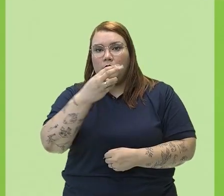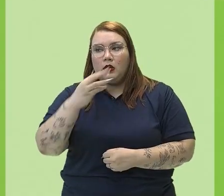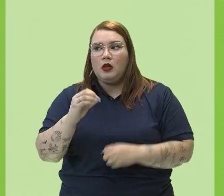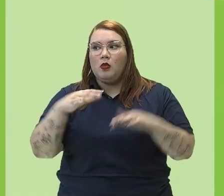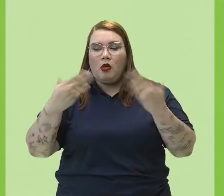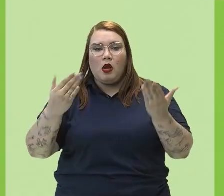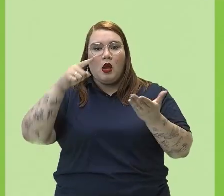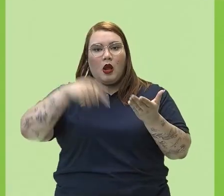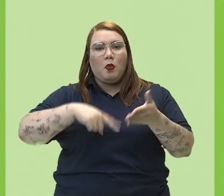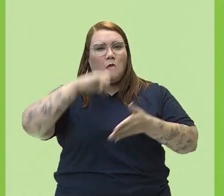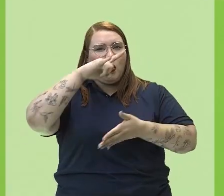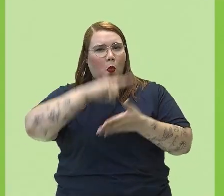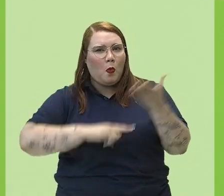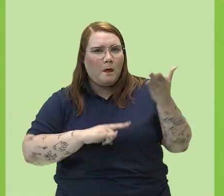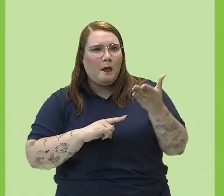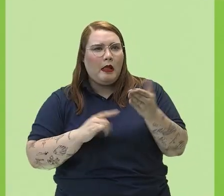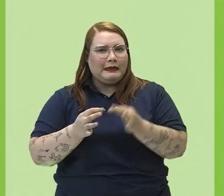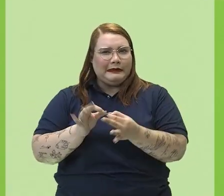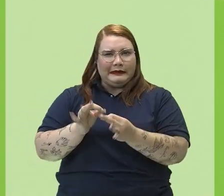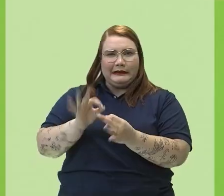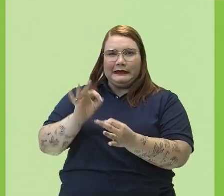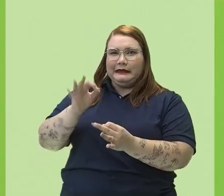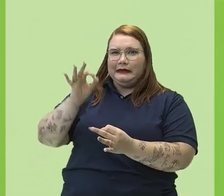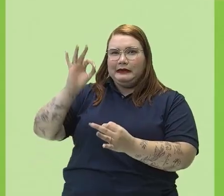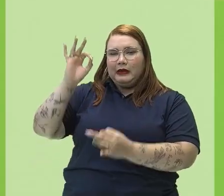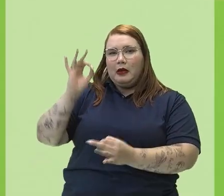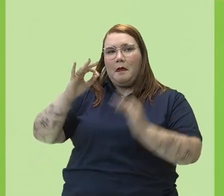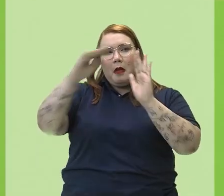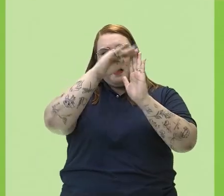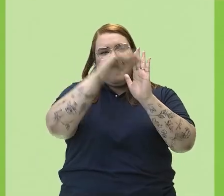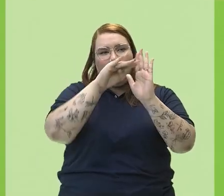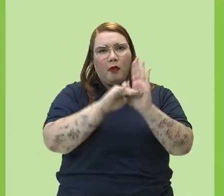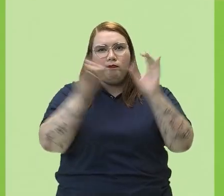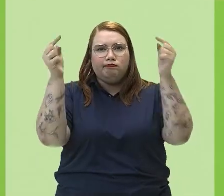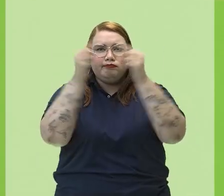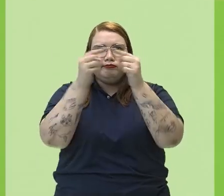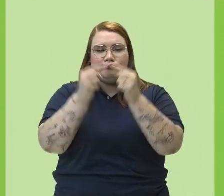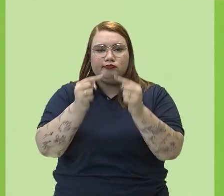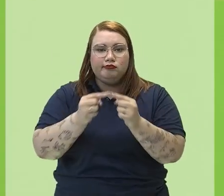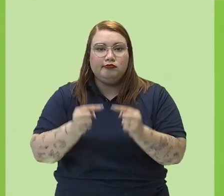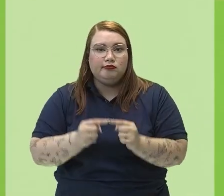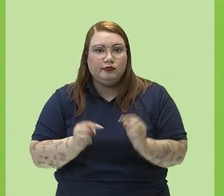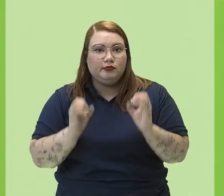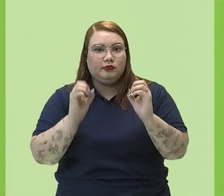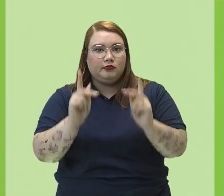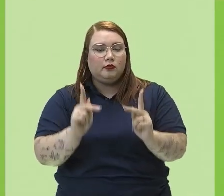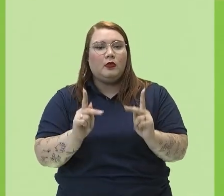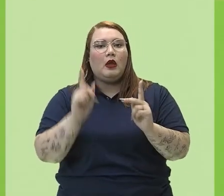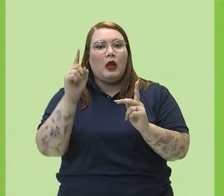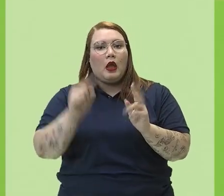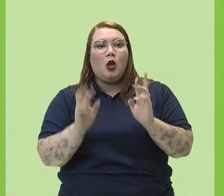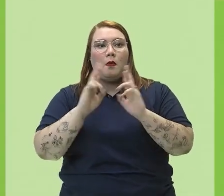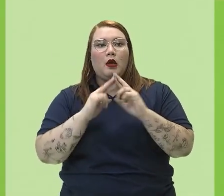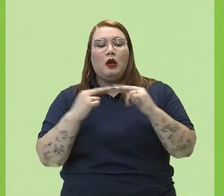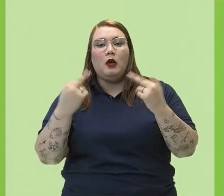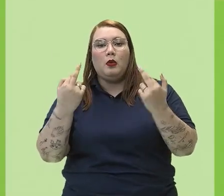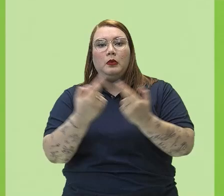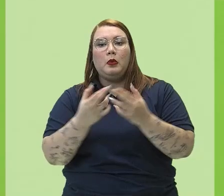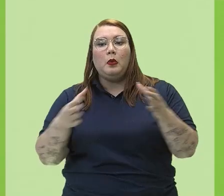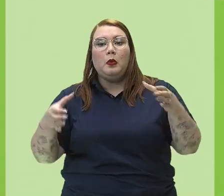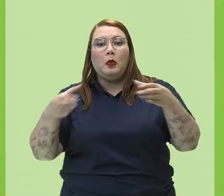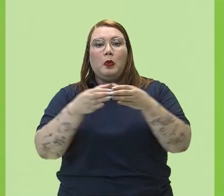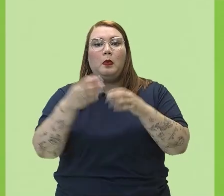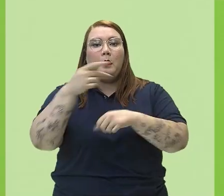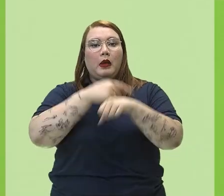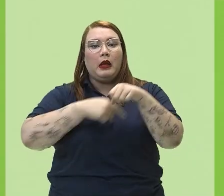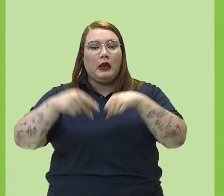detalhado, mostrando ali para a gente as metas de acordo com cada objetivo, tá bom? Então é uma reunião de países, incluindo